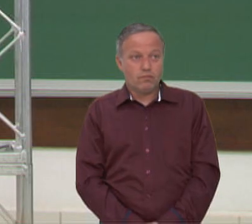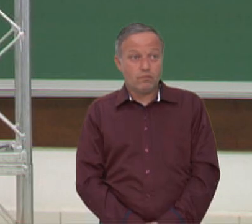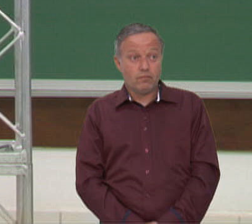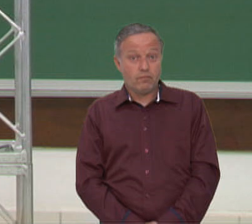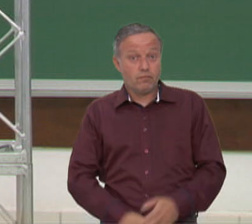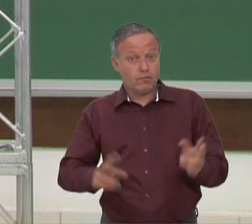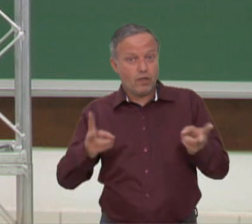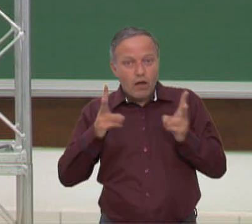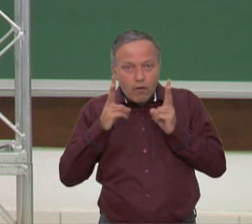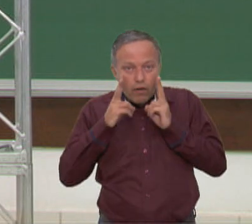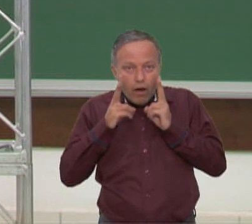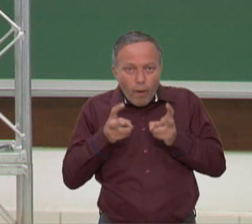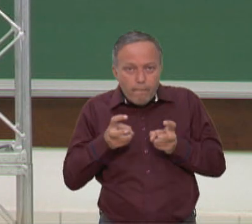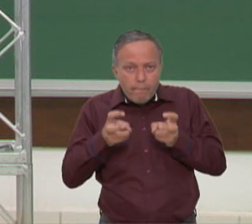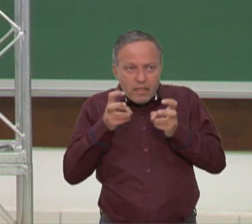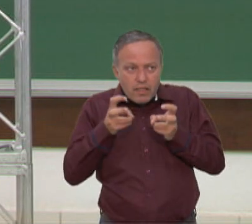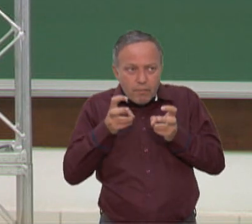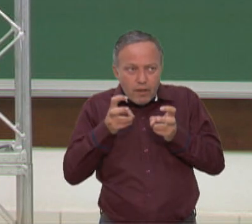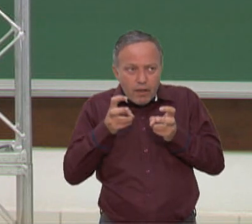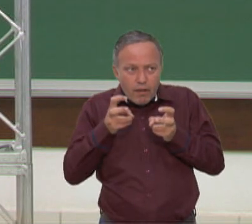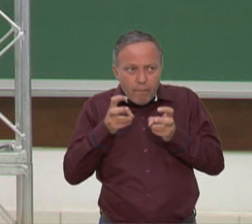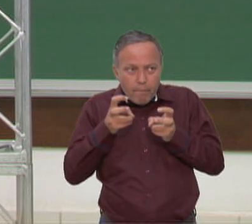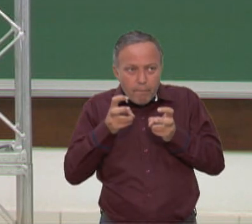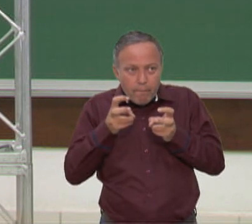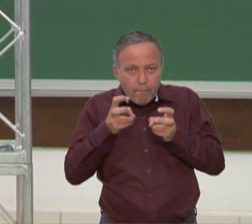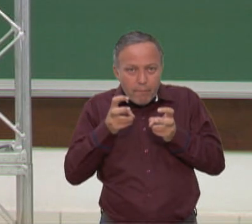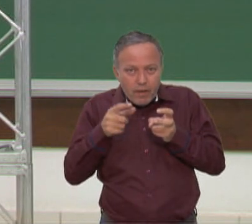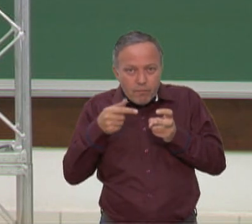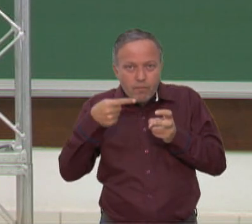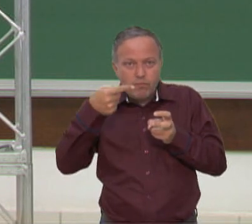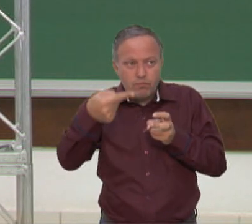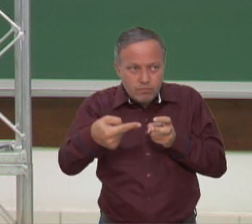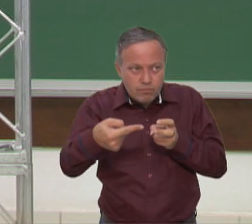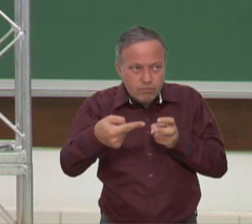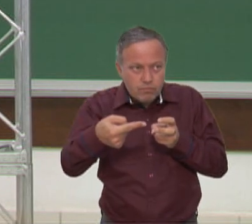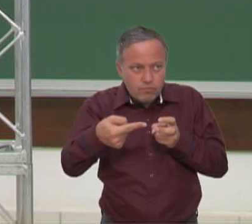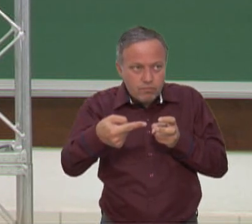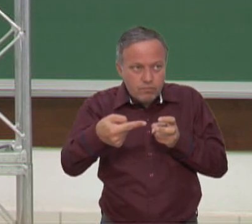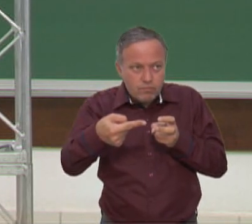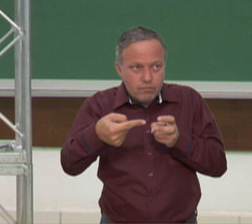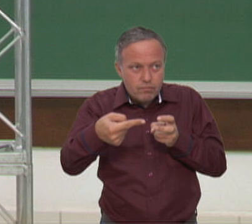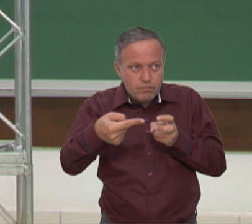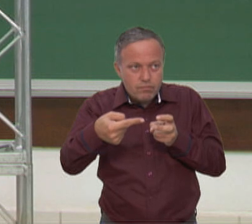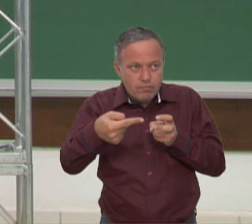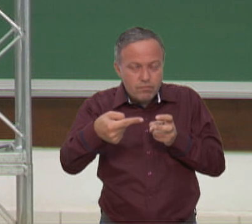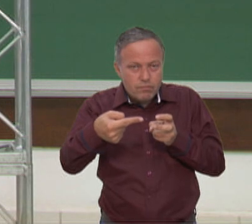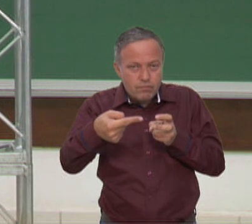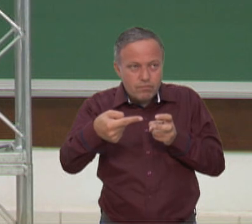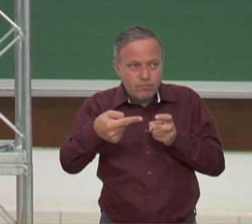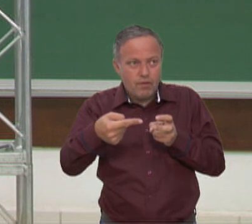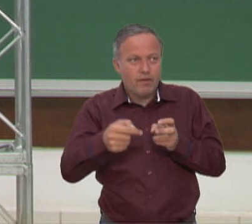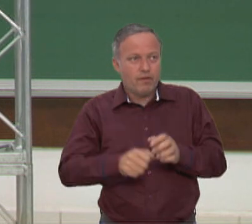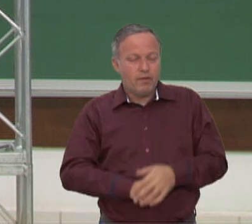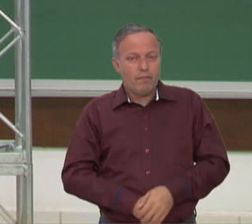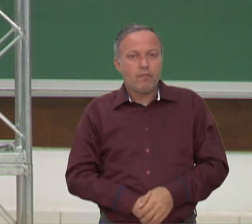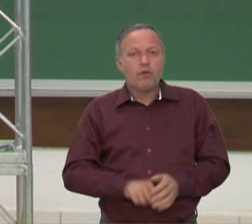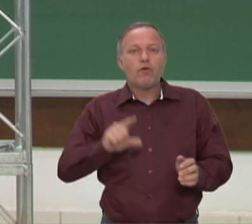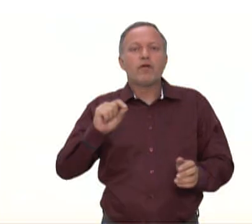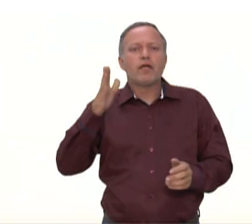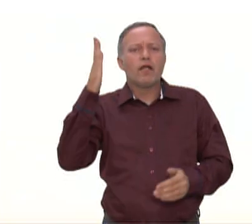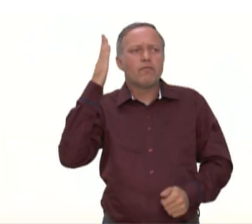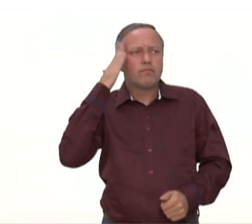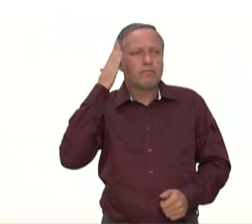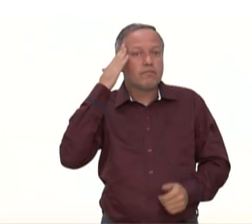Bom, aqui então vamos avançar para a nossa próxima tela, que eu quero mostrar bem detalhado para vocês. Avançando aqui, o que ele quer